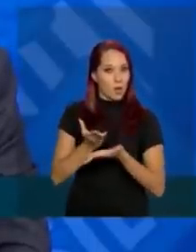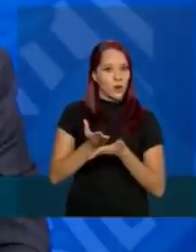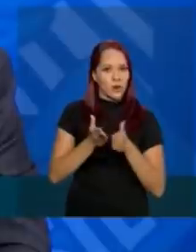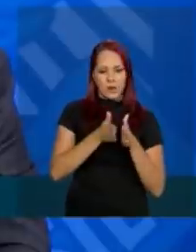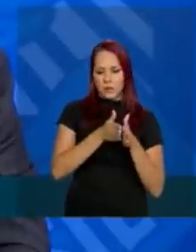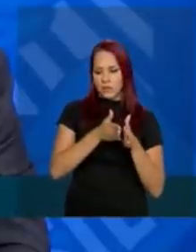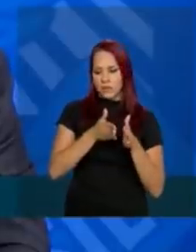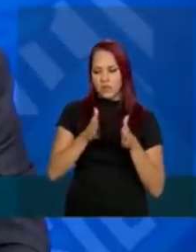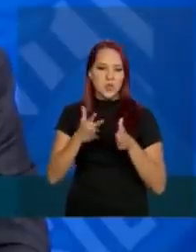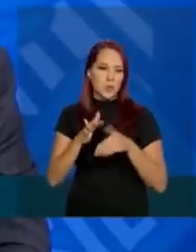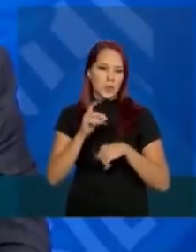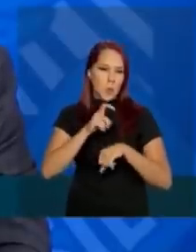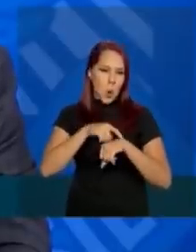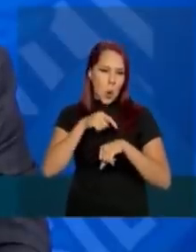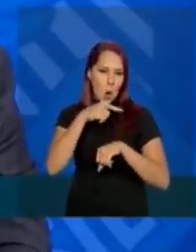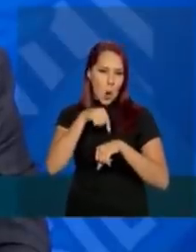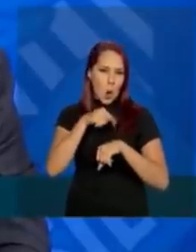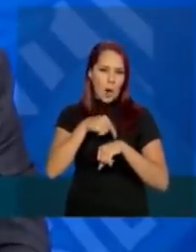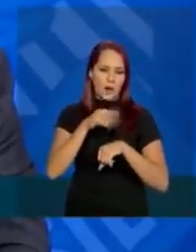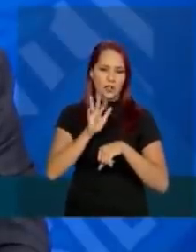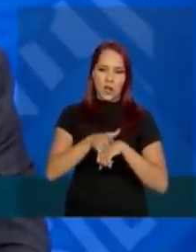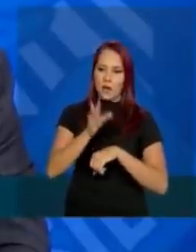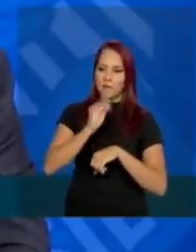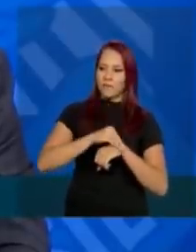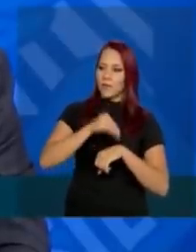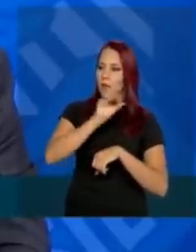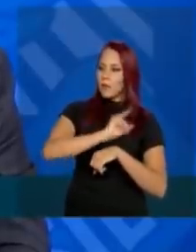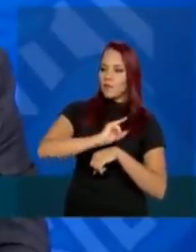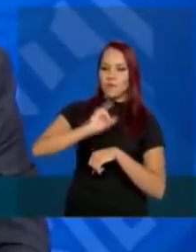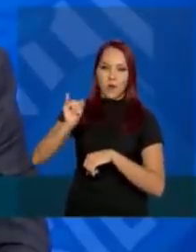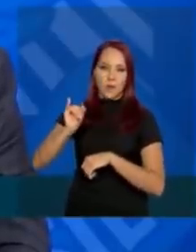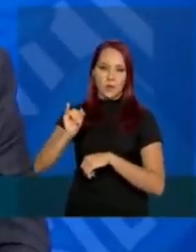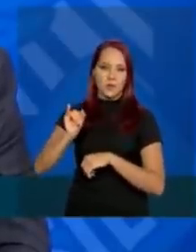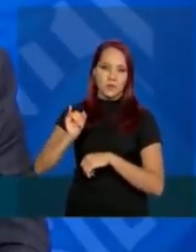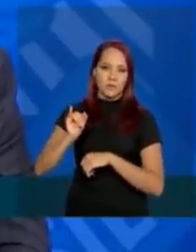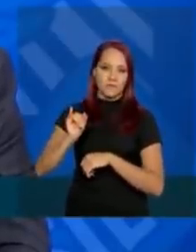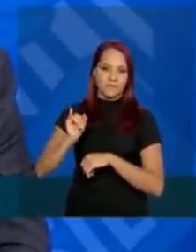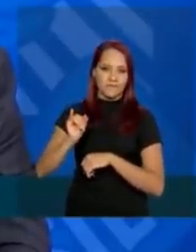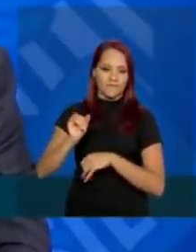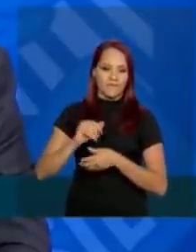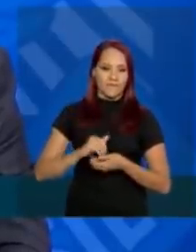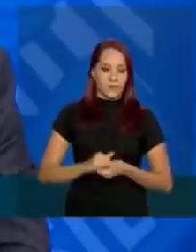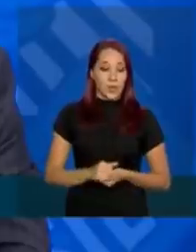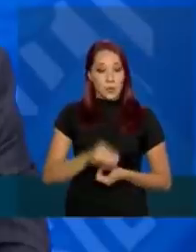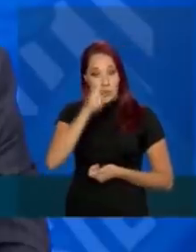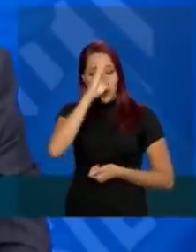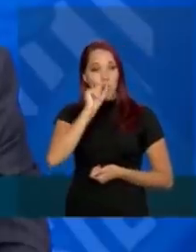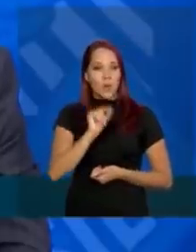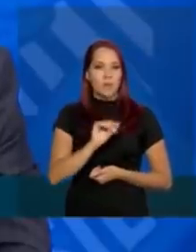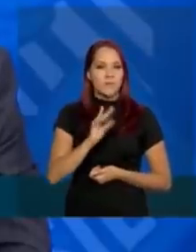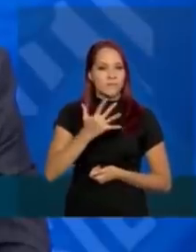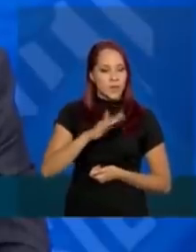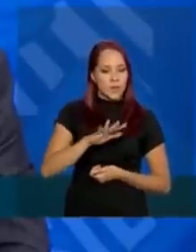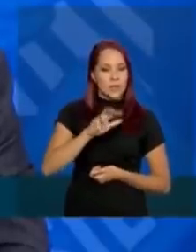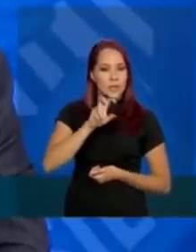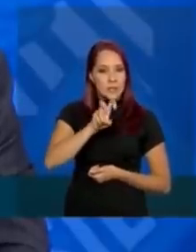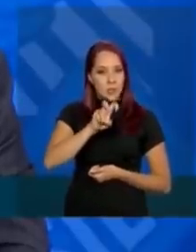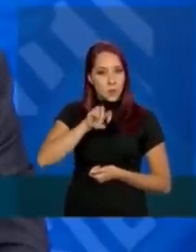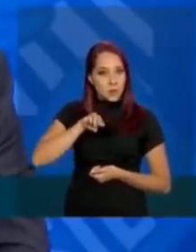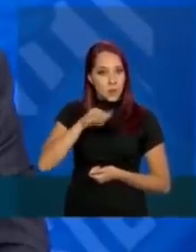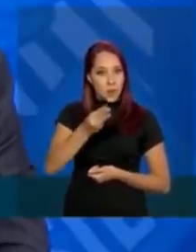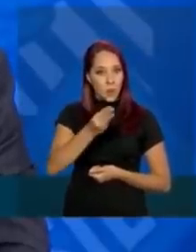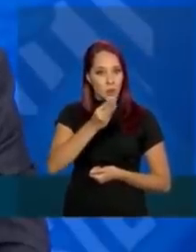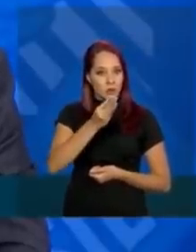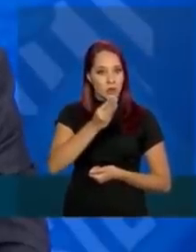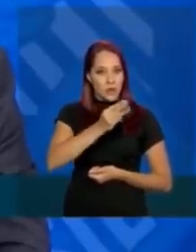próximos minutos e horas, colocando essa informação. Então, o sumário é: pouco mais de 5 milhões